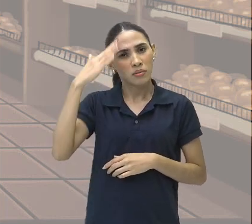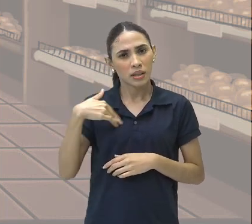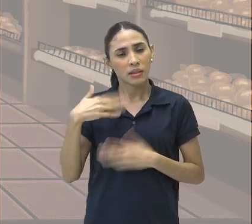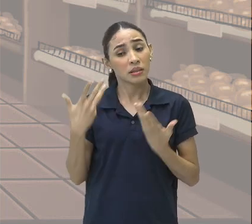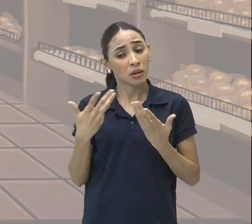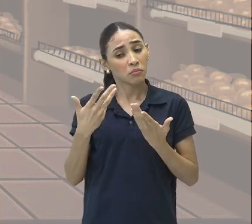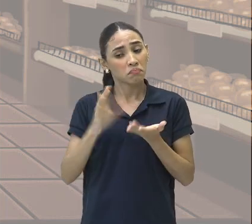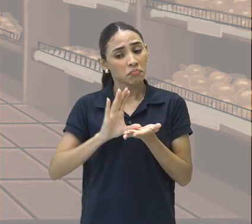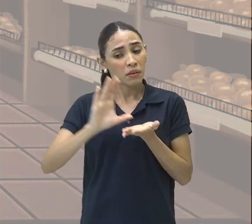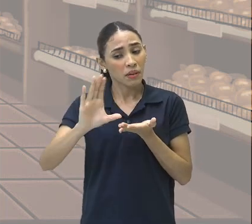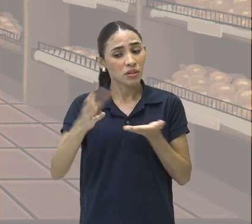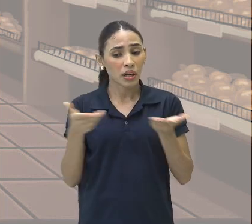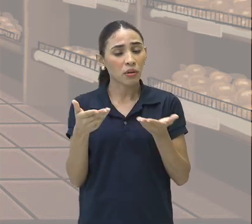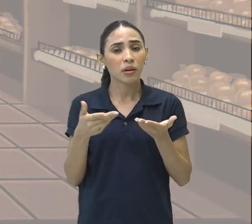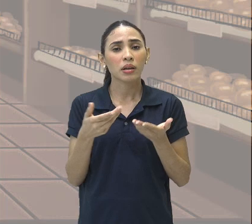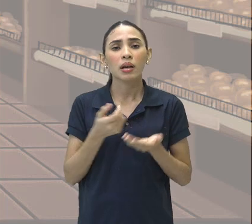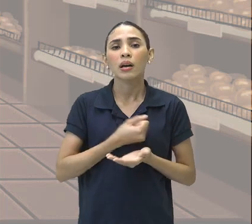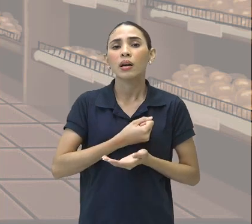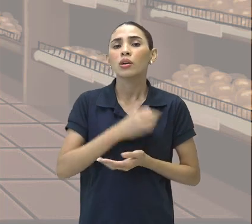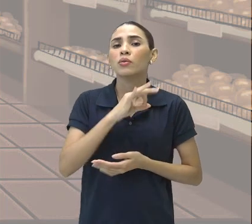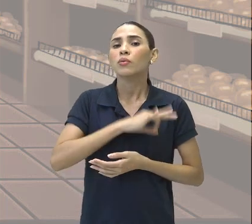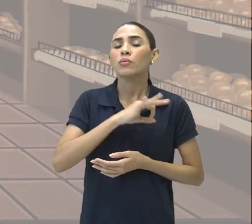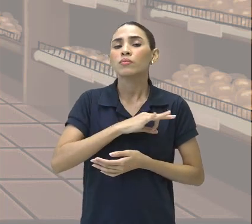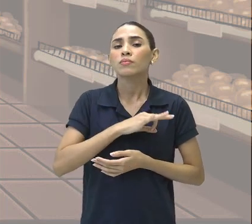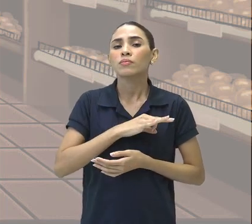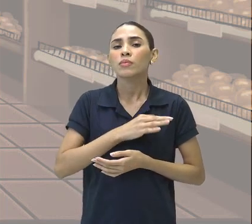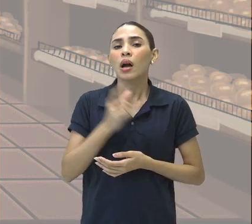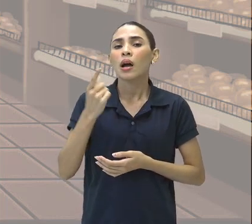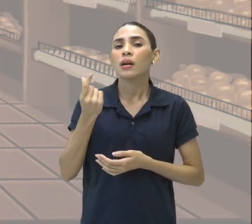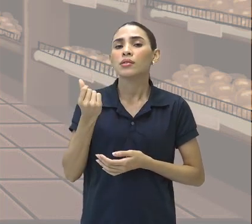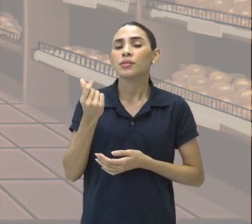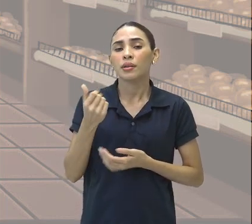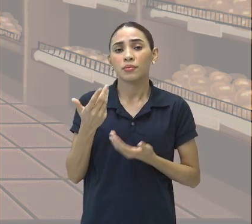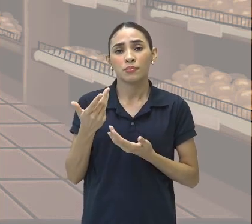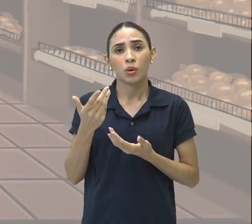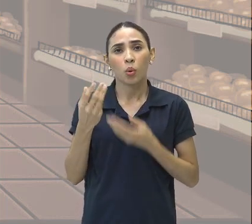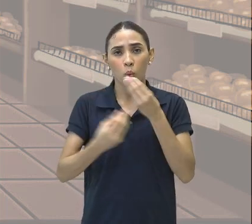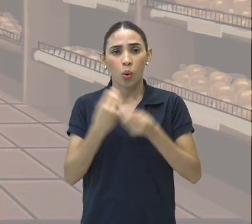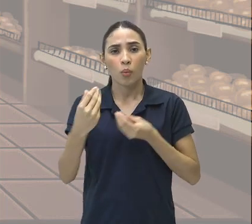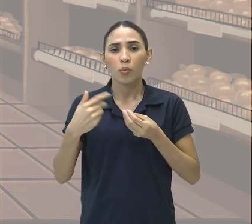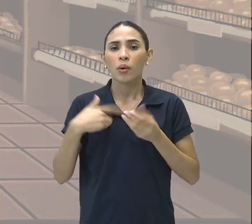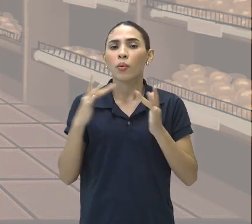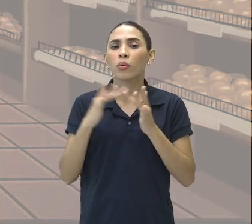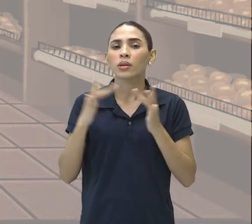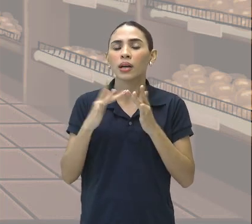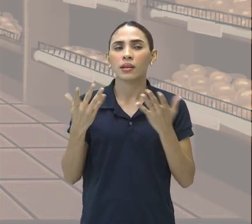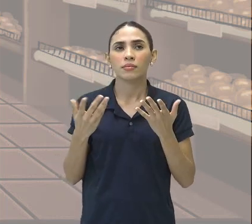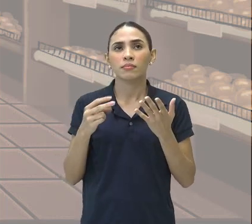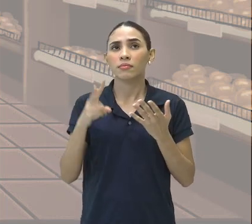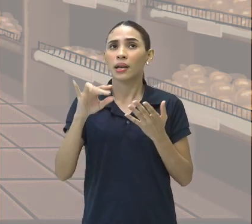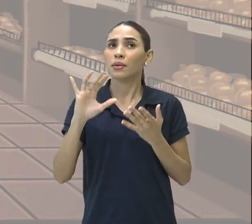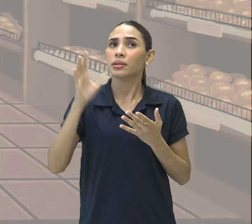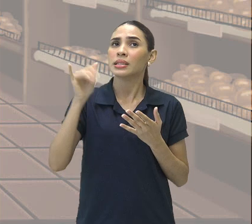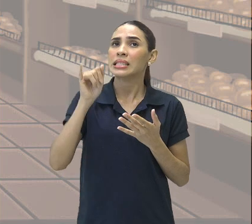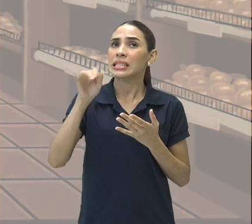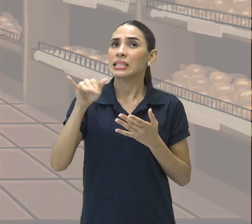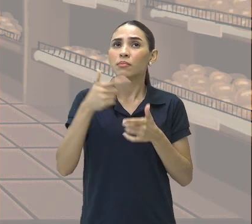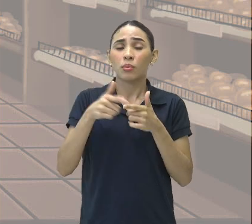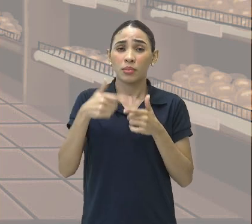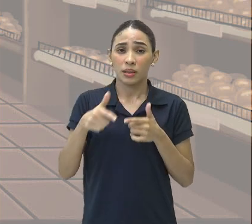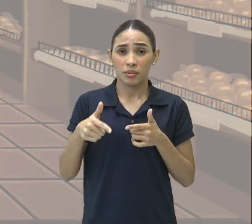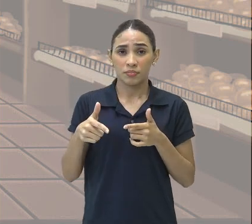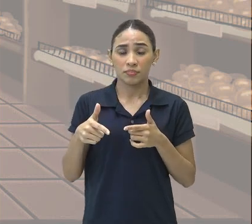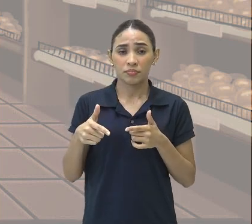investir nisso aqui. Preciso de quanto para começar isso? Como é que eu vou chegar nas pessoas? Né? O que vai acontecer se eu tiver algum problema?